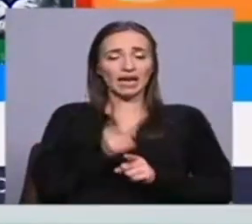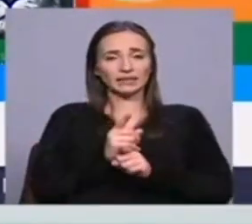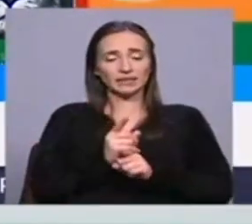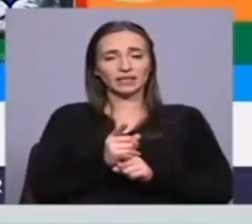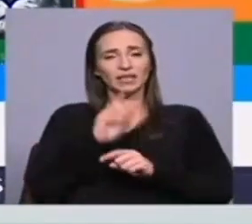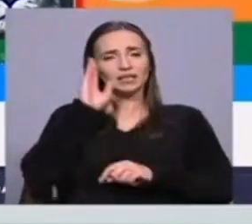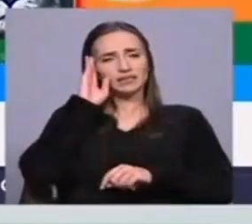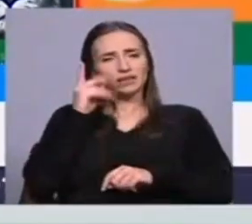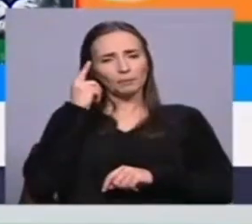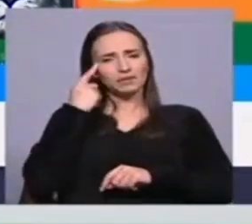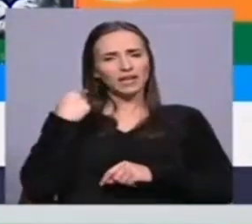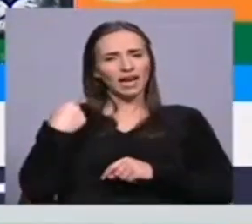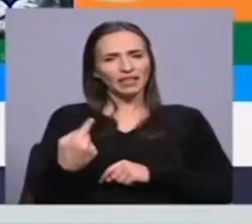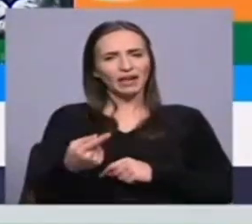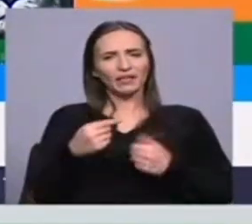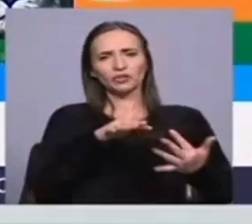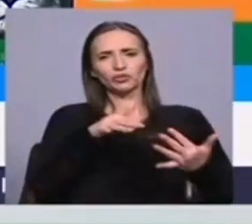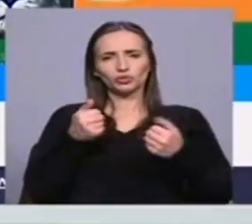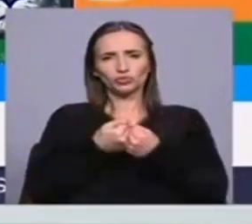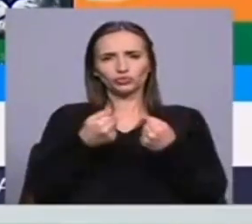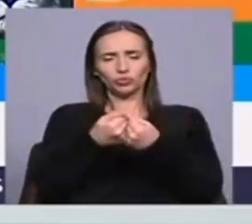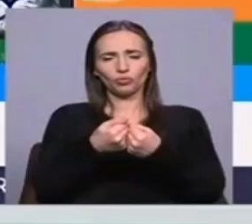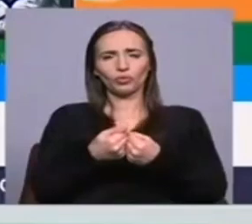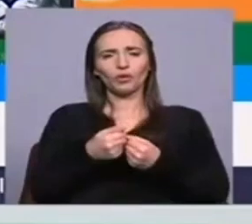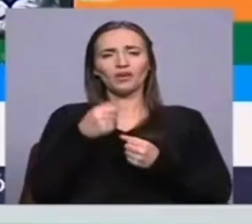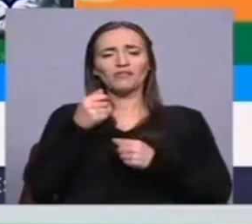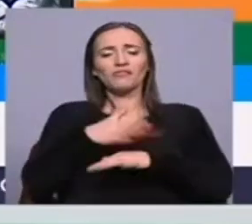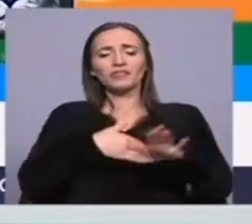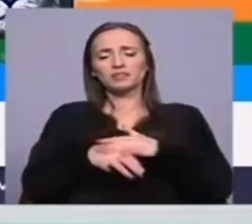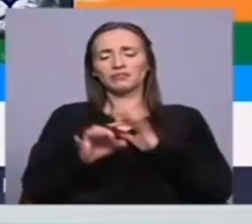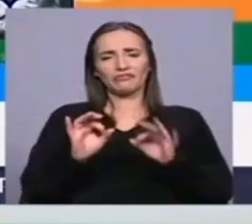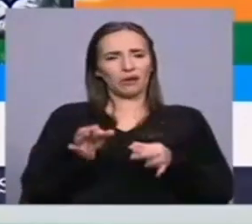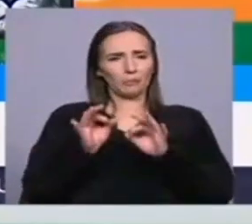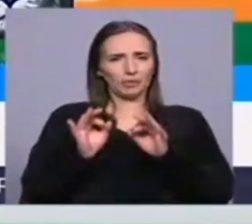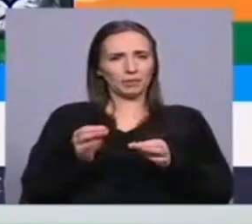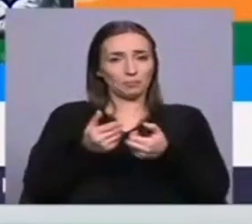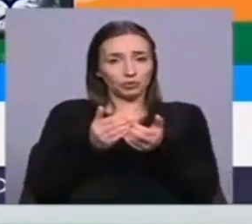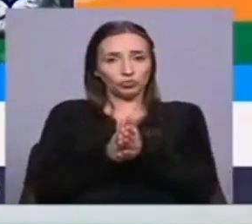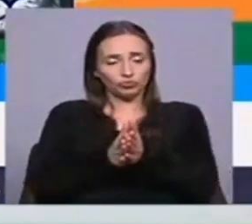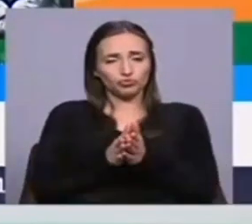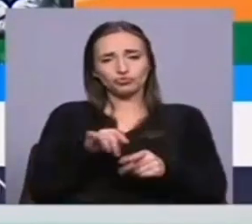que pensar jogo a jogo, não vale a pena estarmos a fazer. Foi um grande ano para todos.